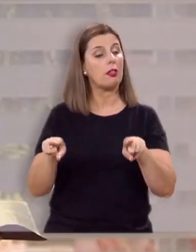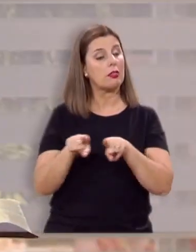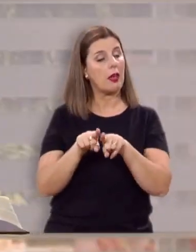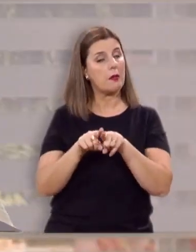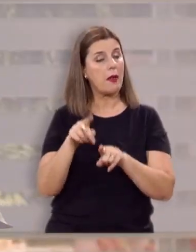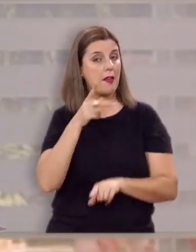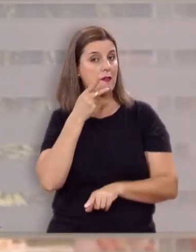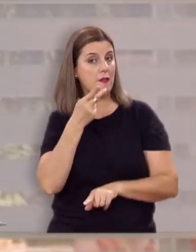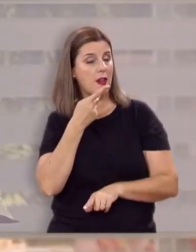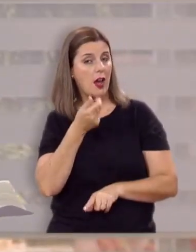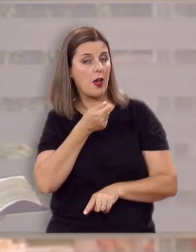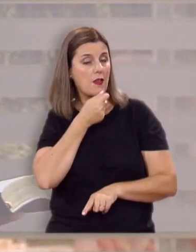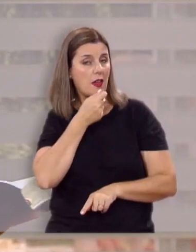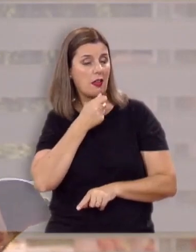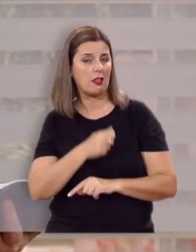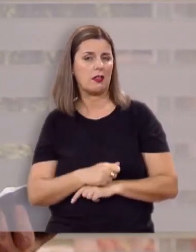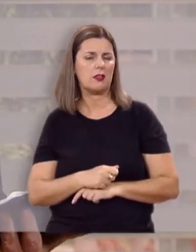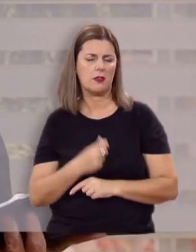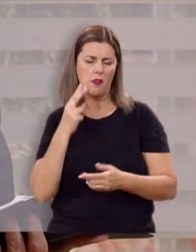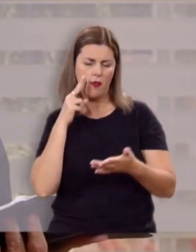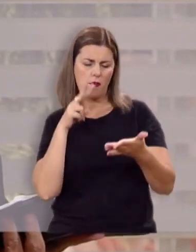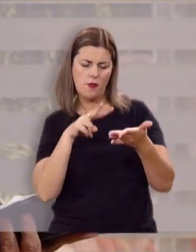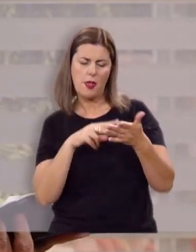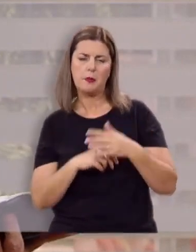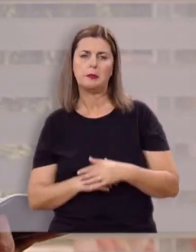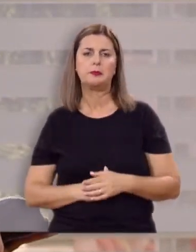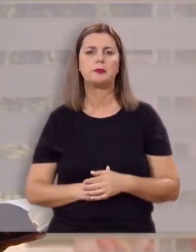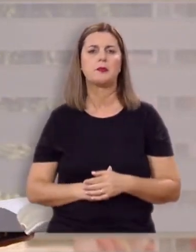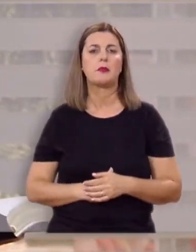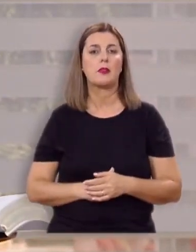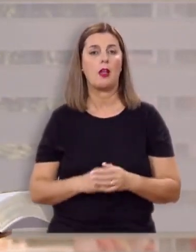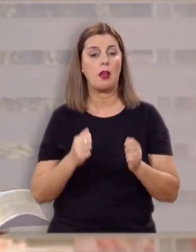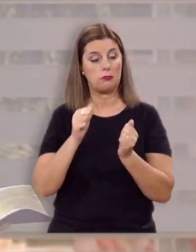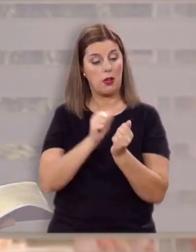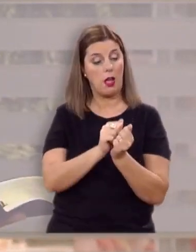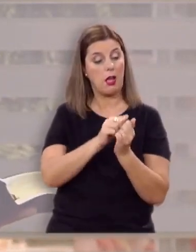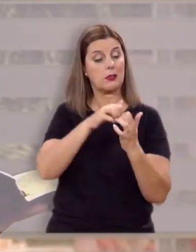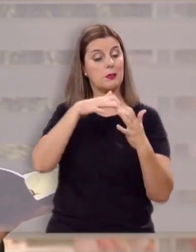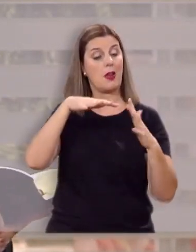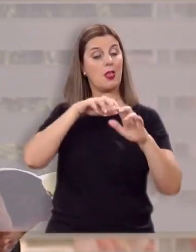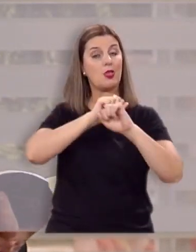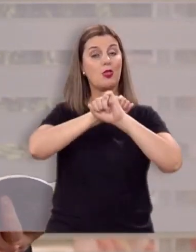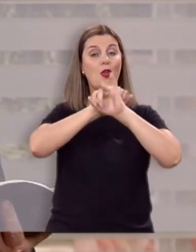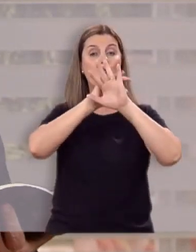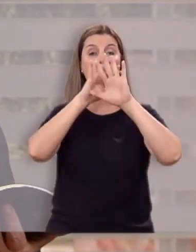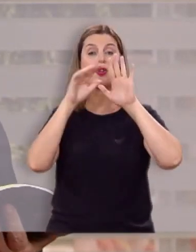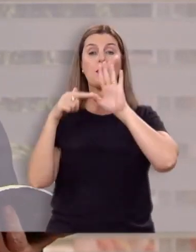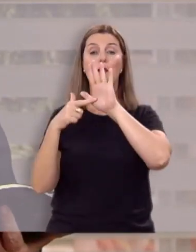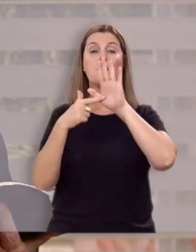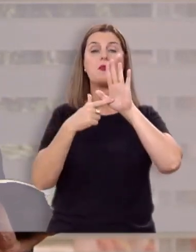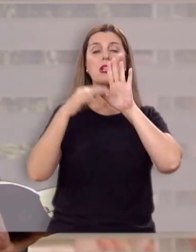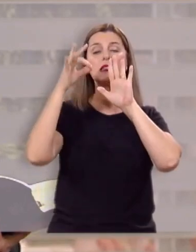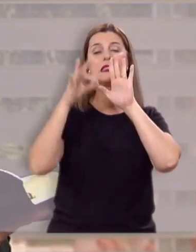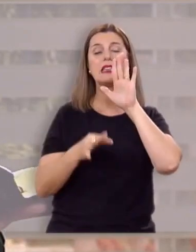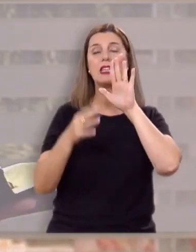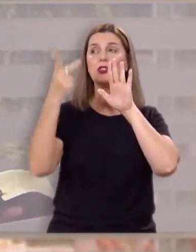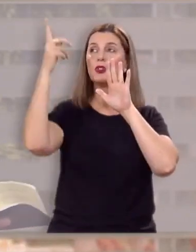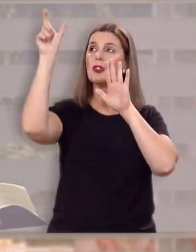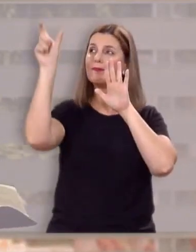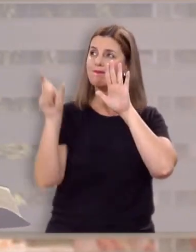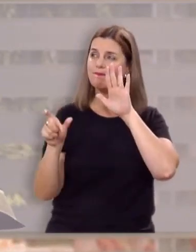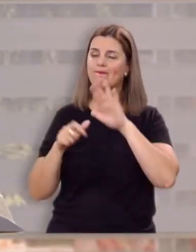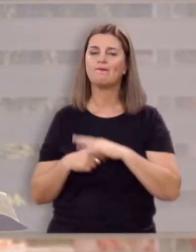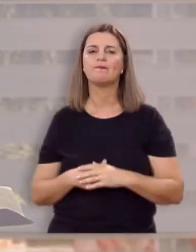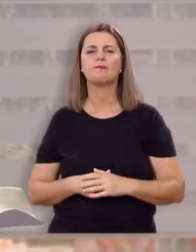Mas o autor ainda prossegue e diz o seguinte, confira comigo, ele é o resplendor da glória e a expressão exata do